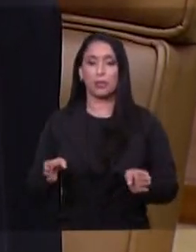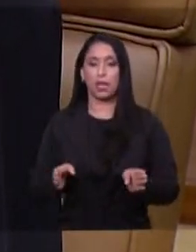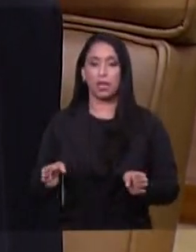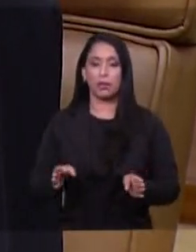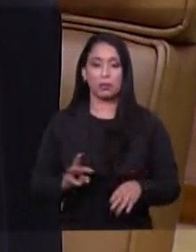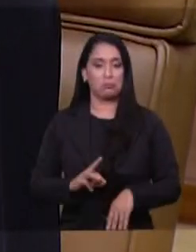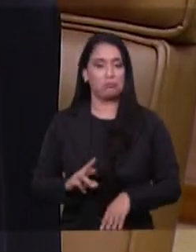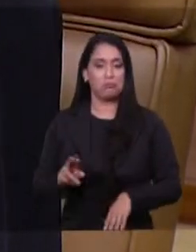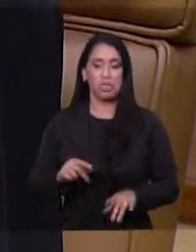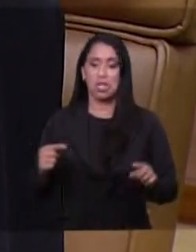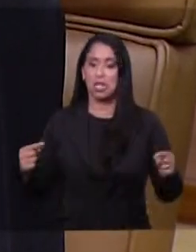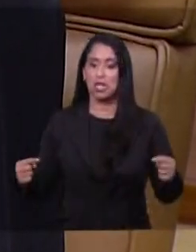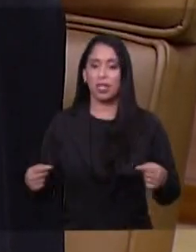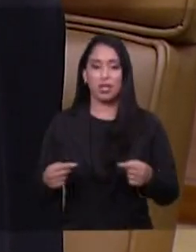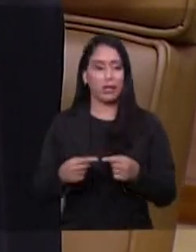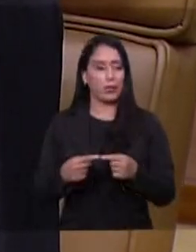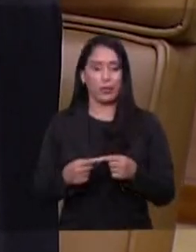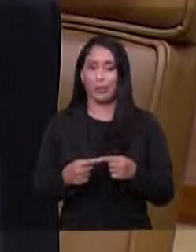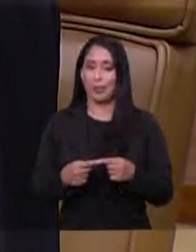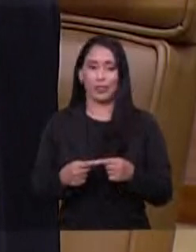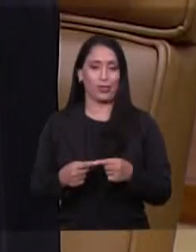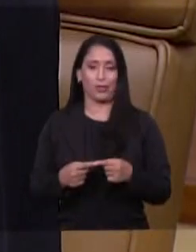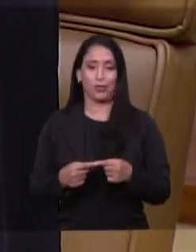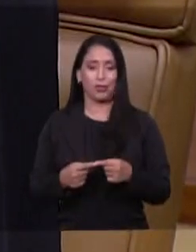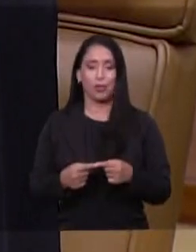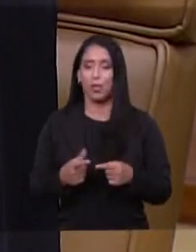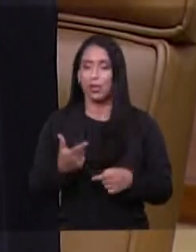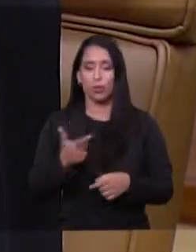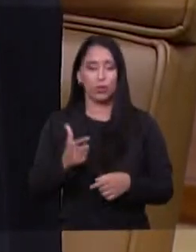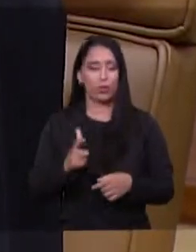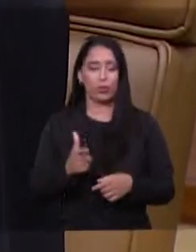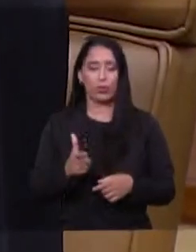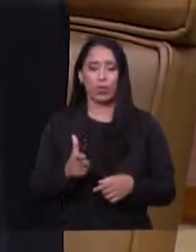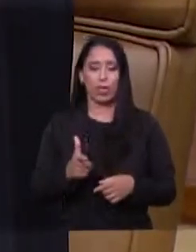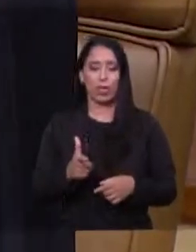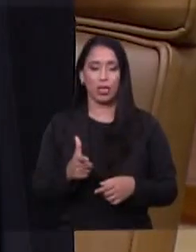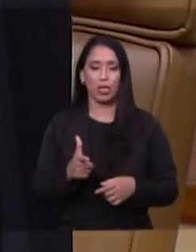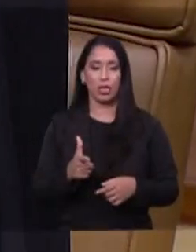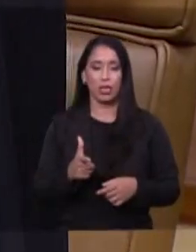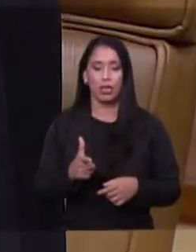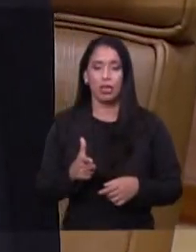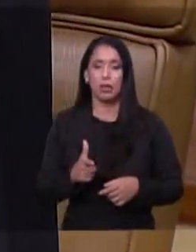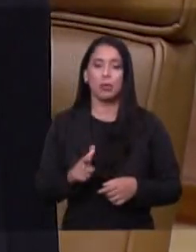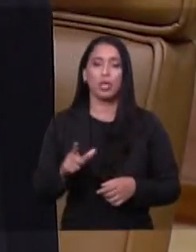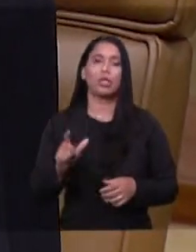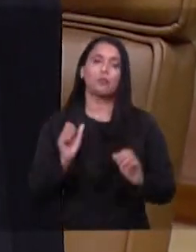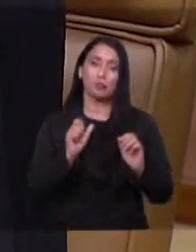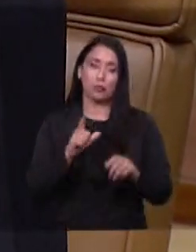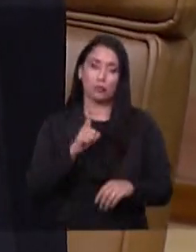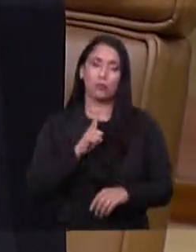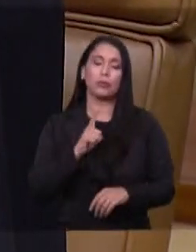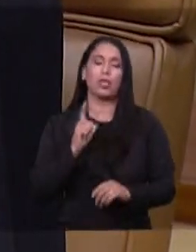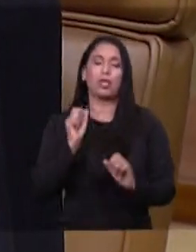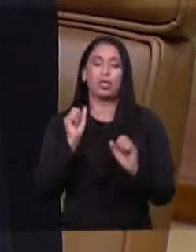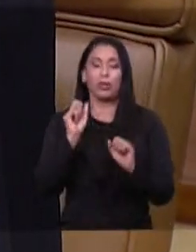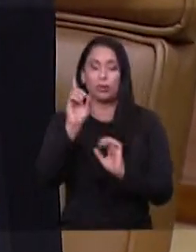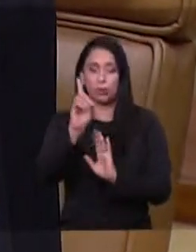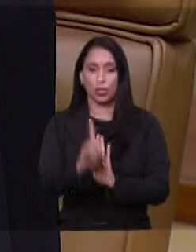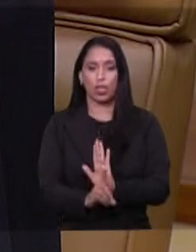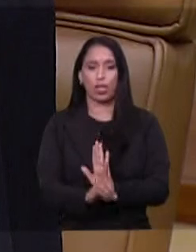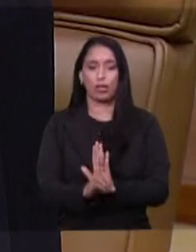não é compatível, né, a imposição de um prazo para o exercício de tal direito. Então, nessa